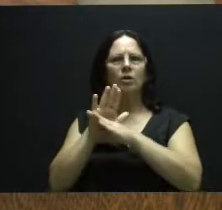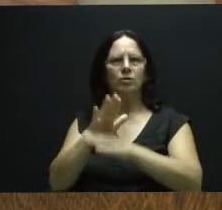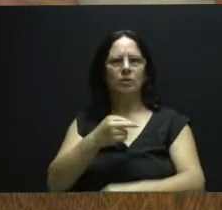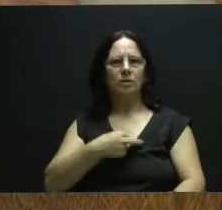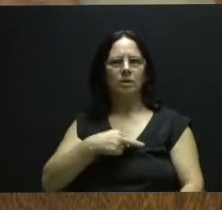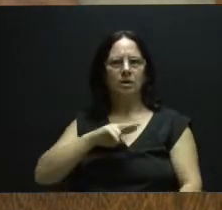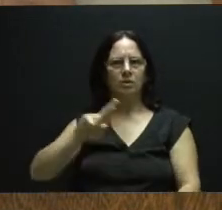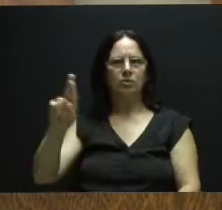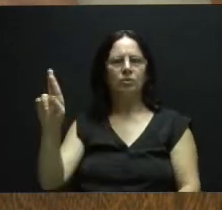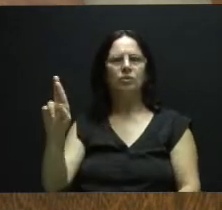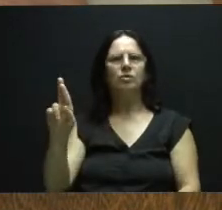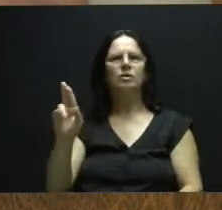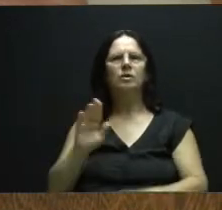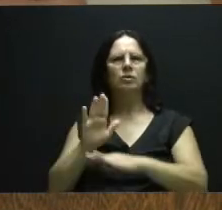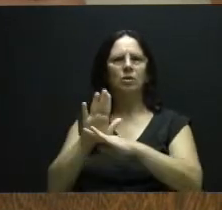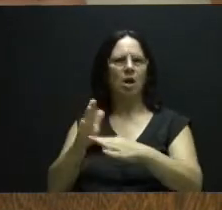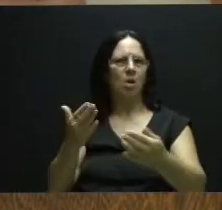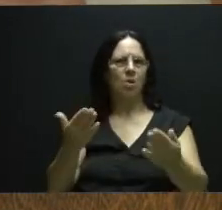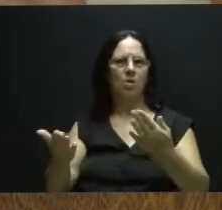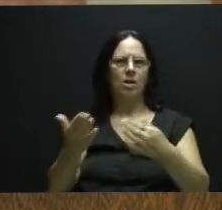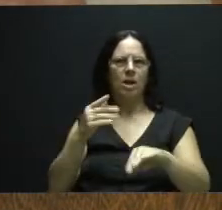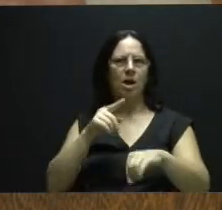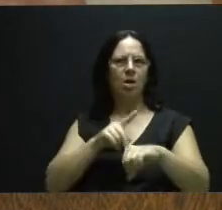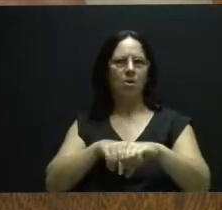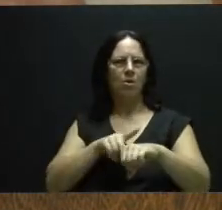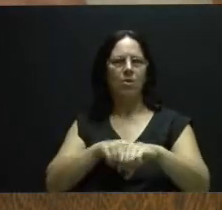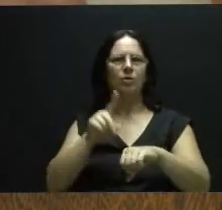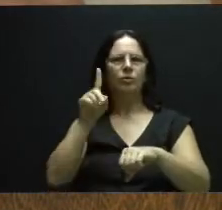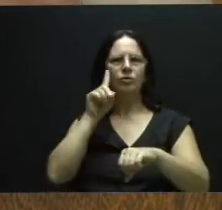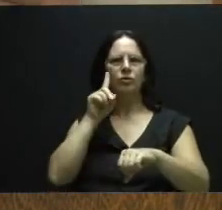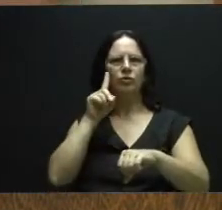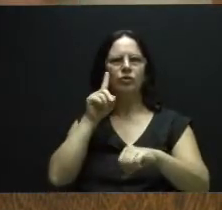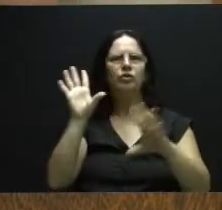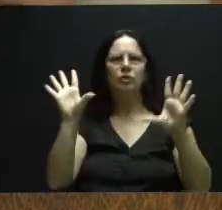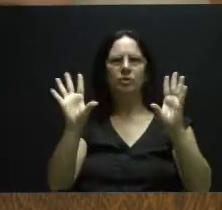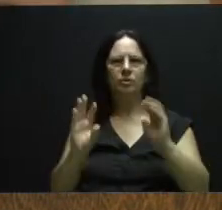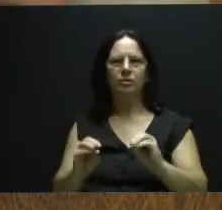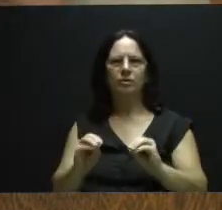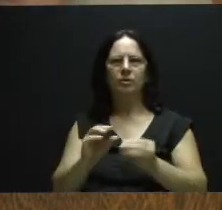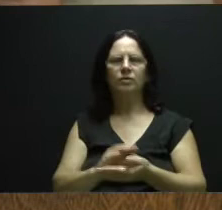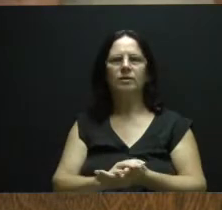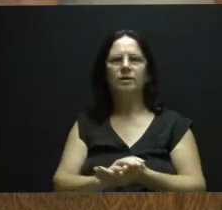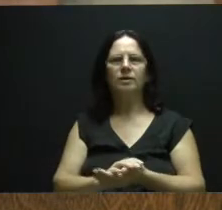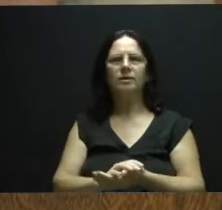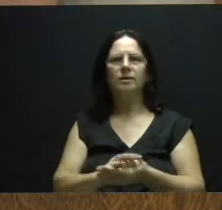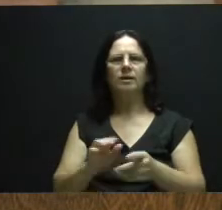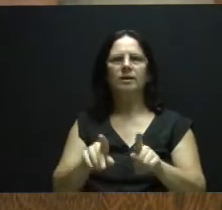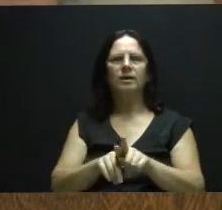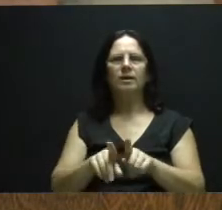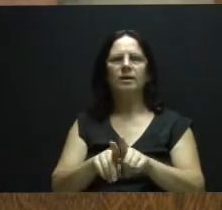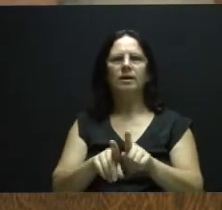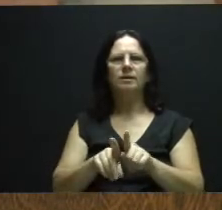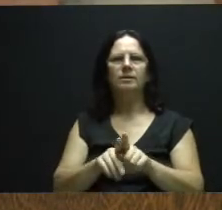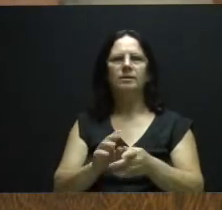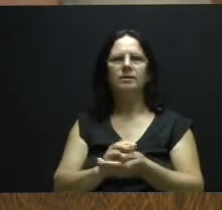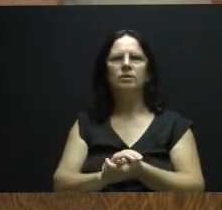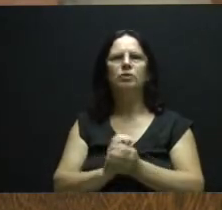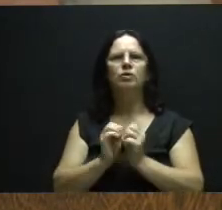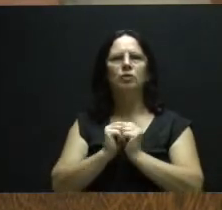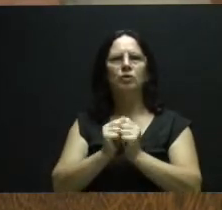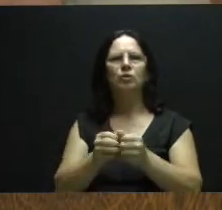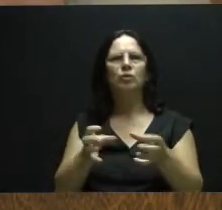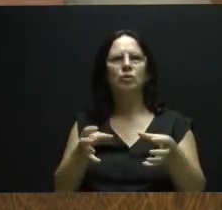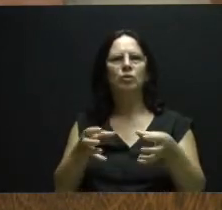ser prestada em qualquer horário durante o dia ou à noite assim nos aspecto que cabem